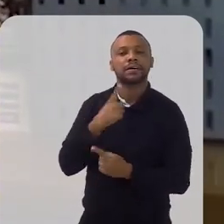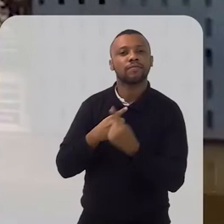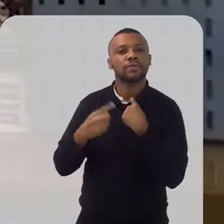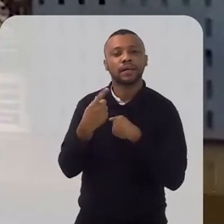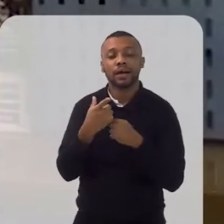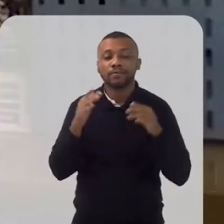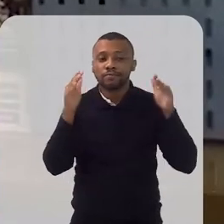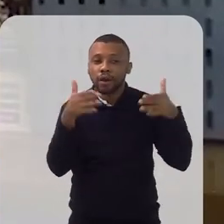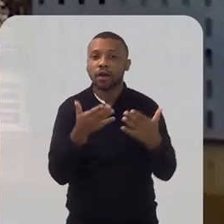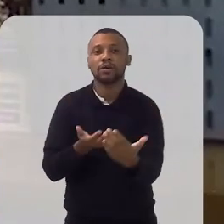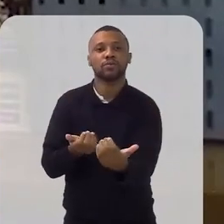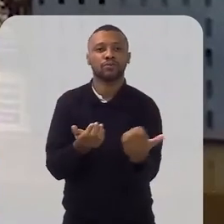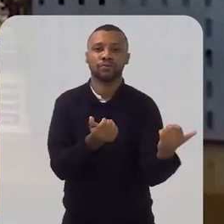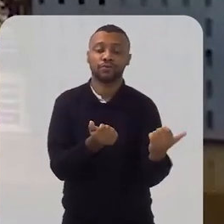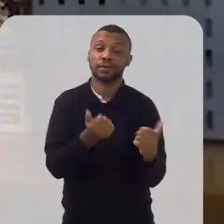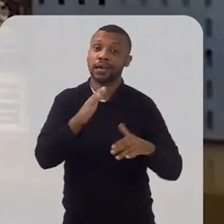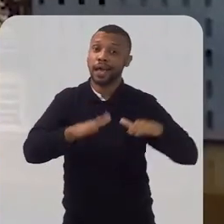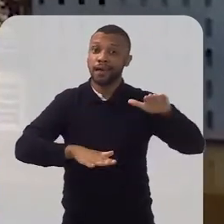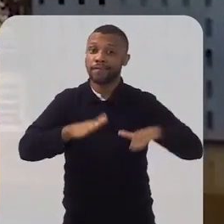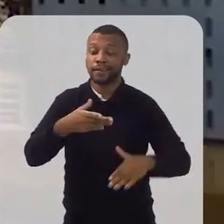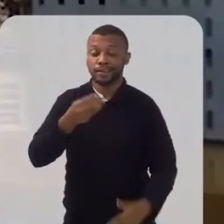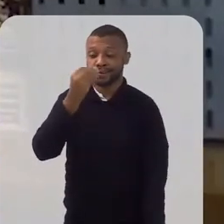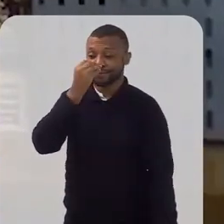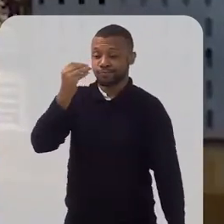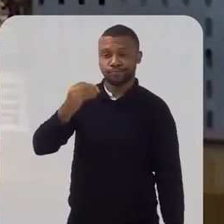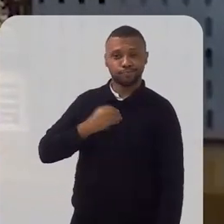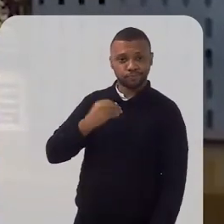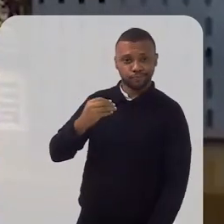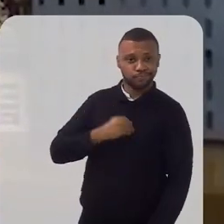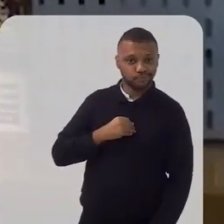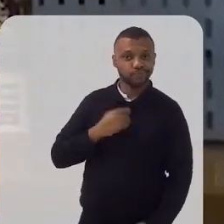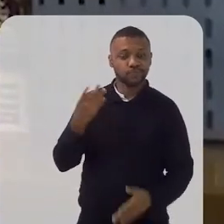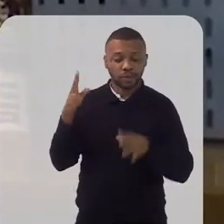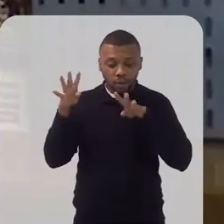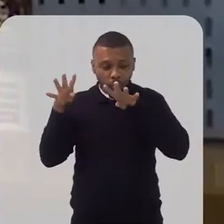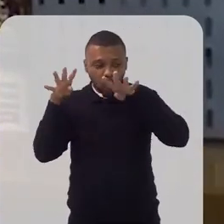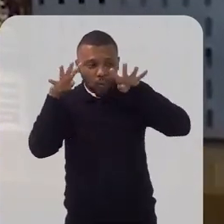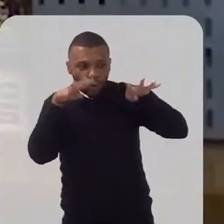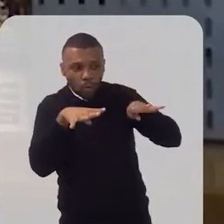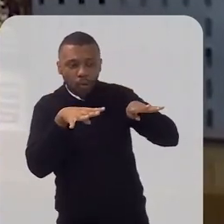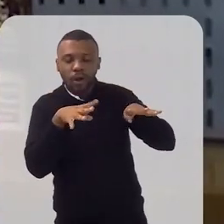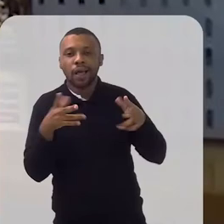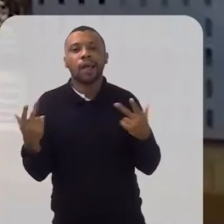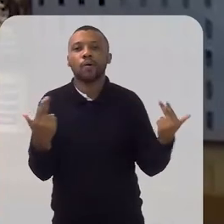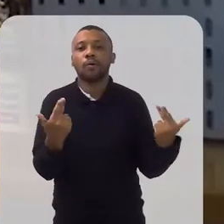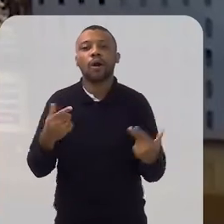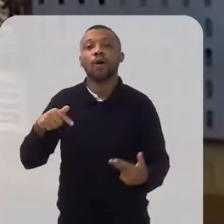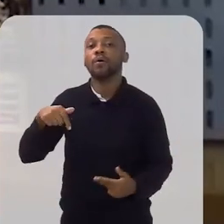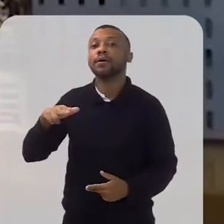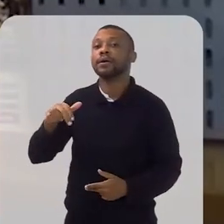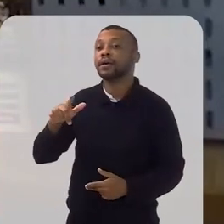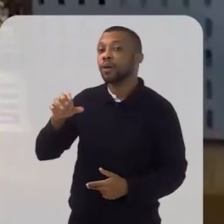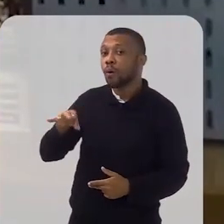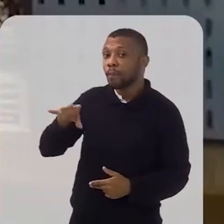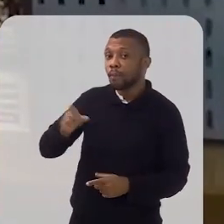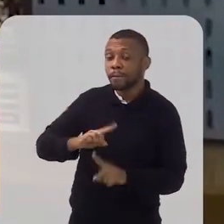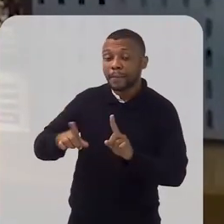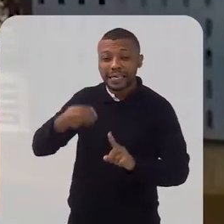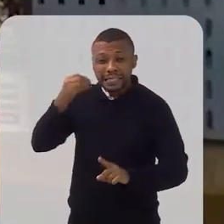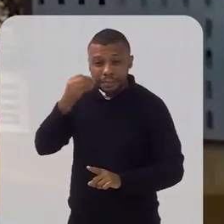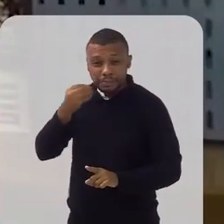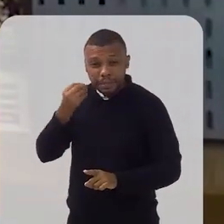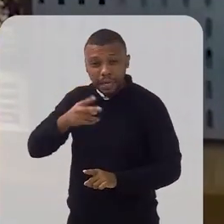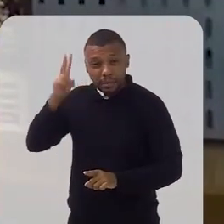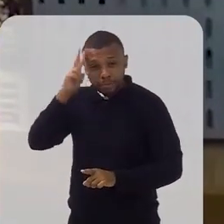representa um Brasil de juventude, muitas vezes que não são escutadas, né? Também invisíveis como os quilombos, mas que tem tanto para falar e tem tanto